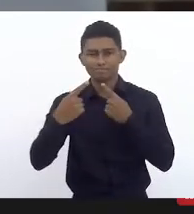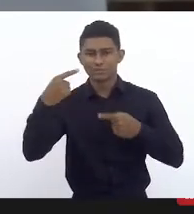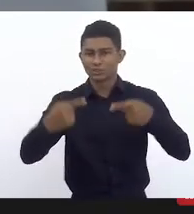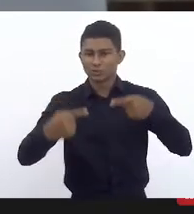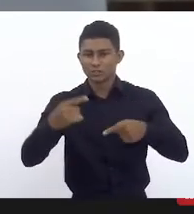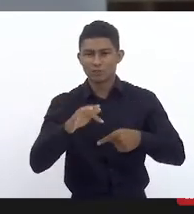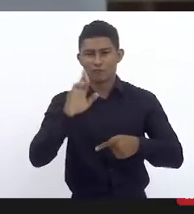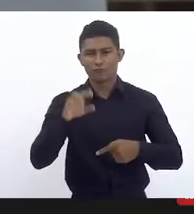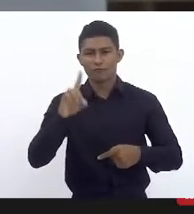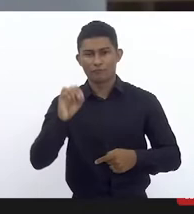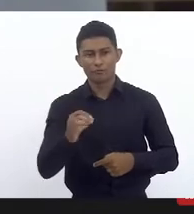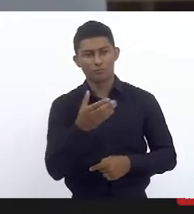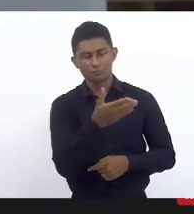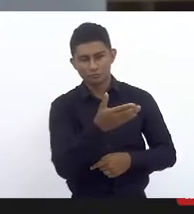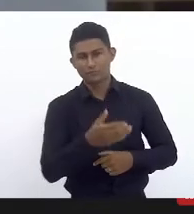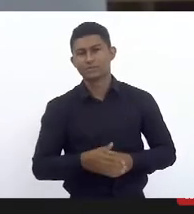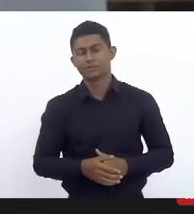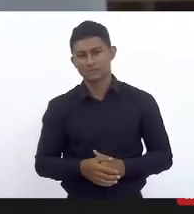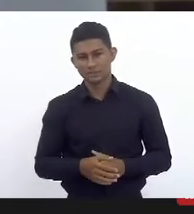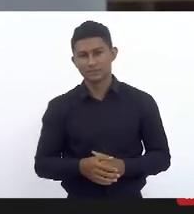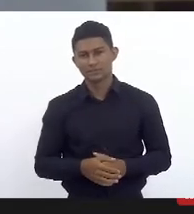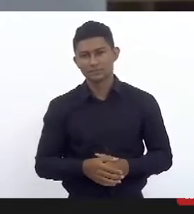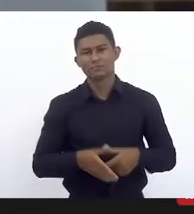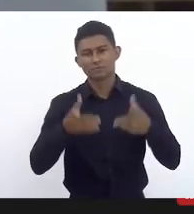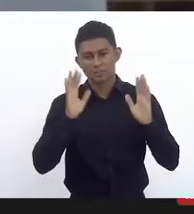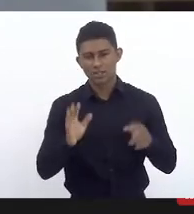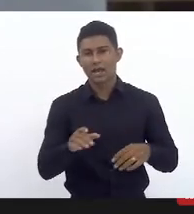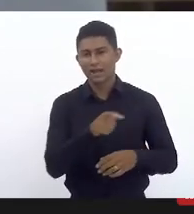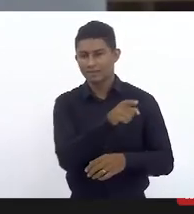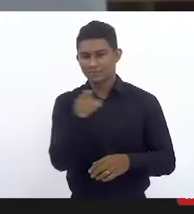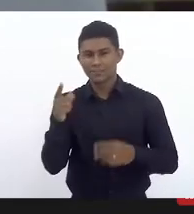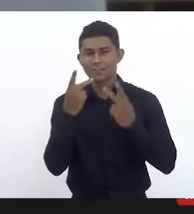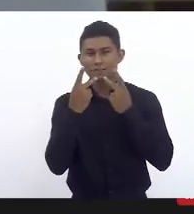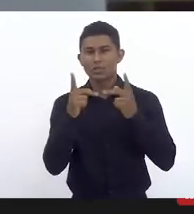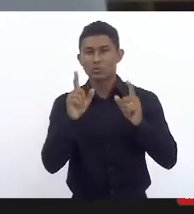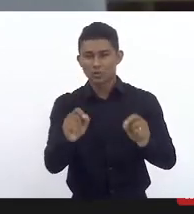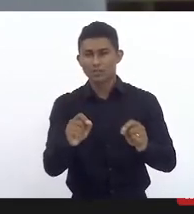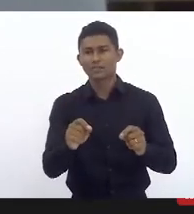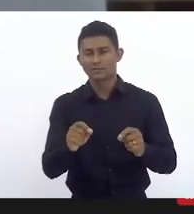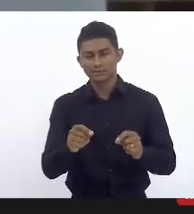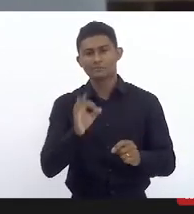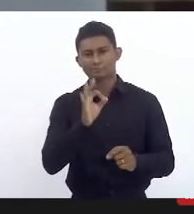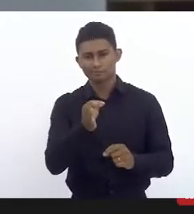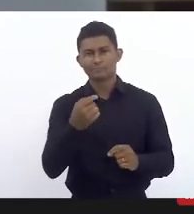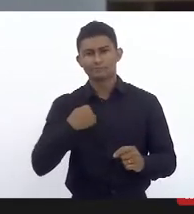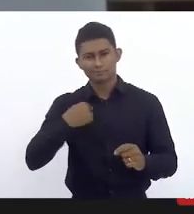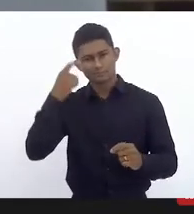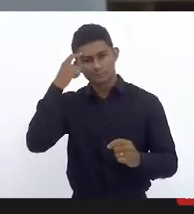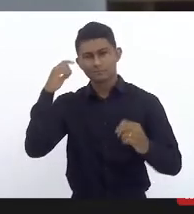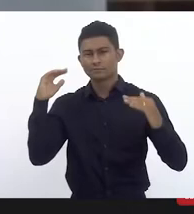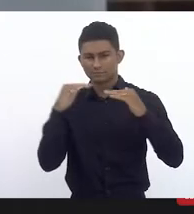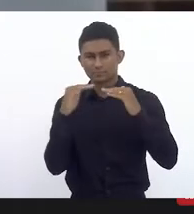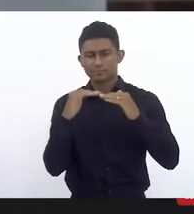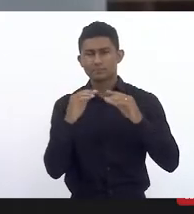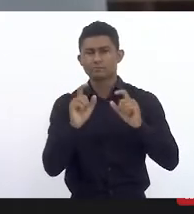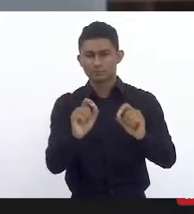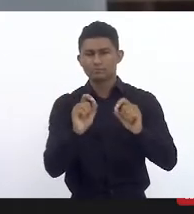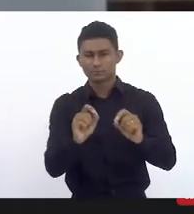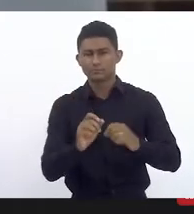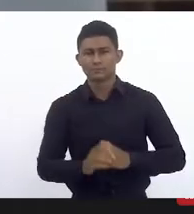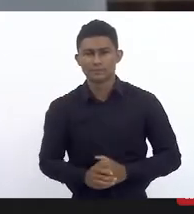soberano. Como já dito aqui, e a CEFLAG está de acordo, obviamente, que é uma questão mesmo